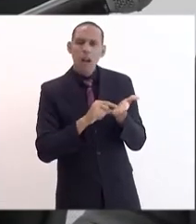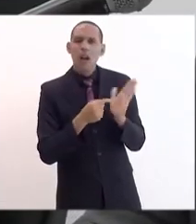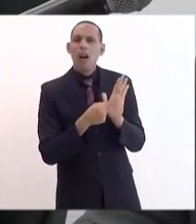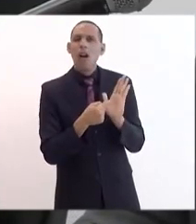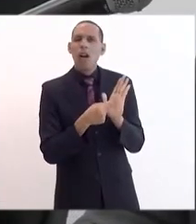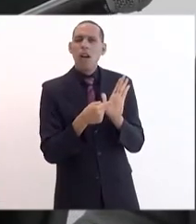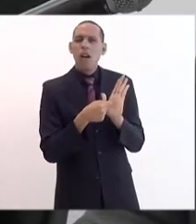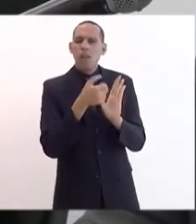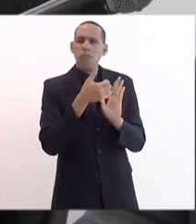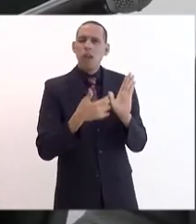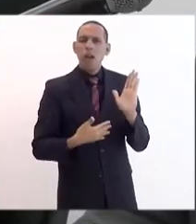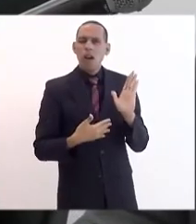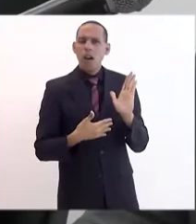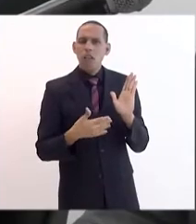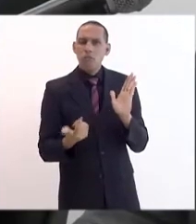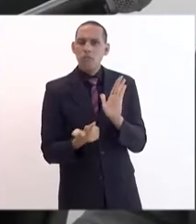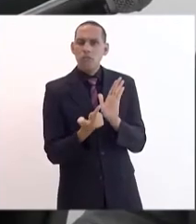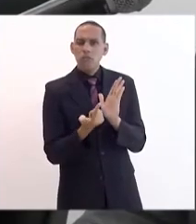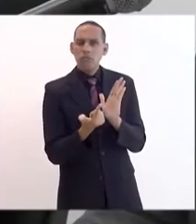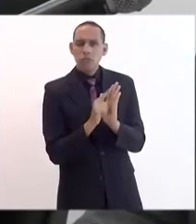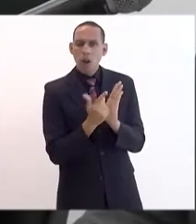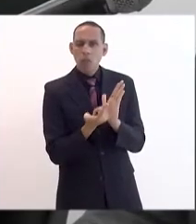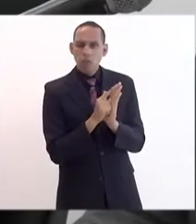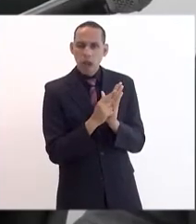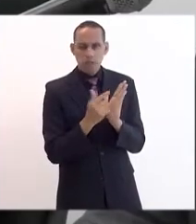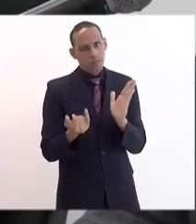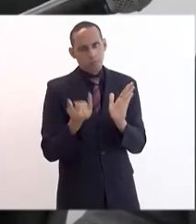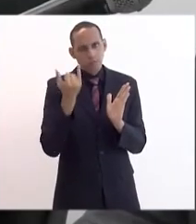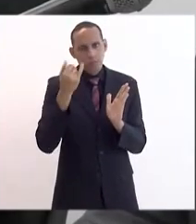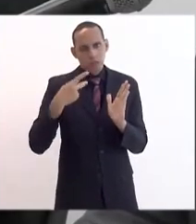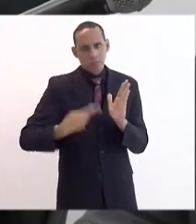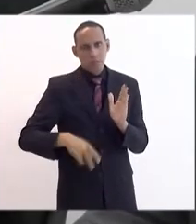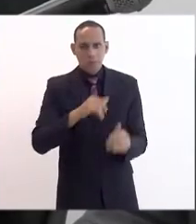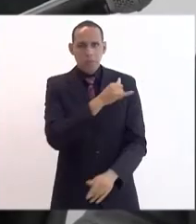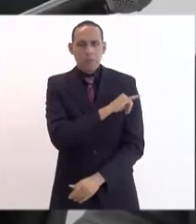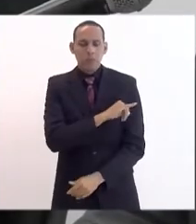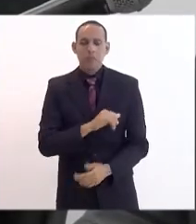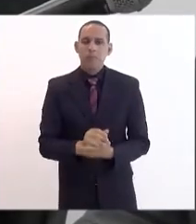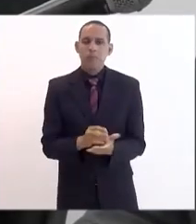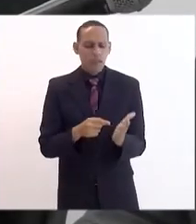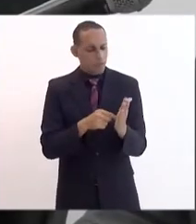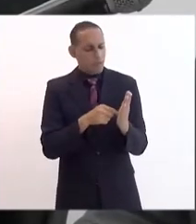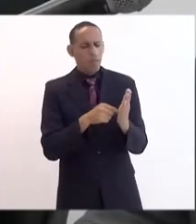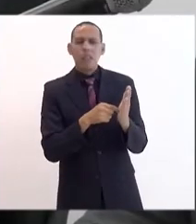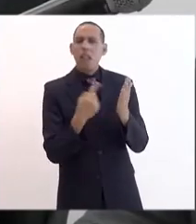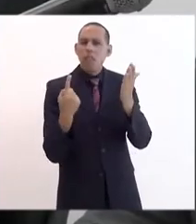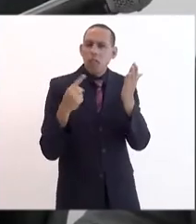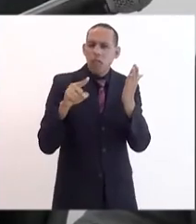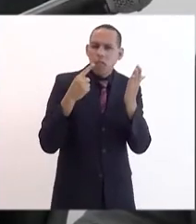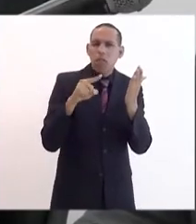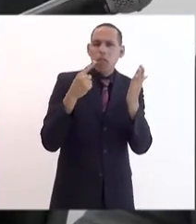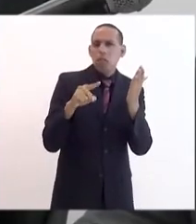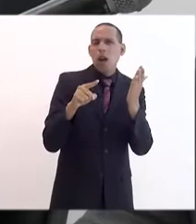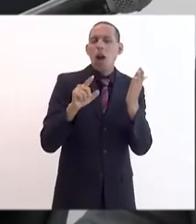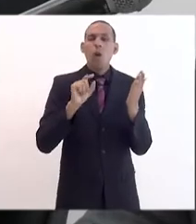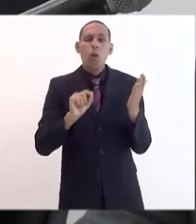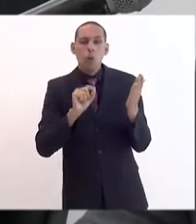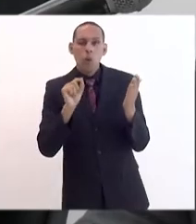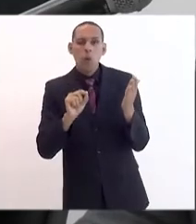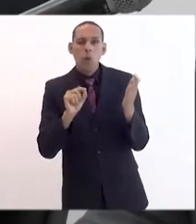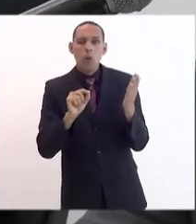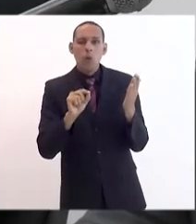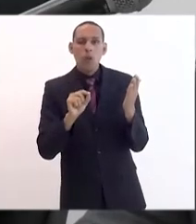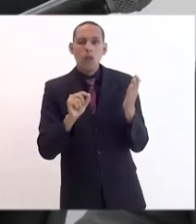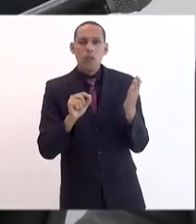uma matéria num jornal importante do Rio de Janeiro, que fazia uma crítica a respeito, o EJ